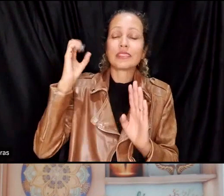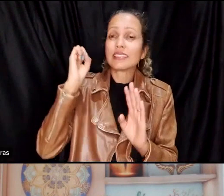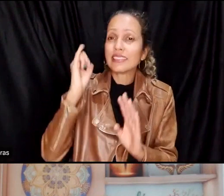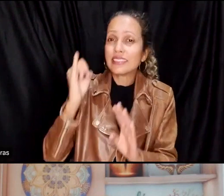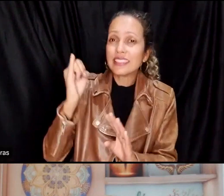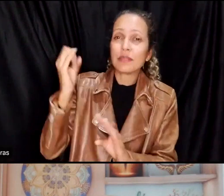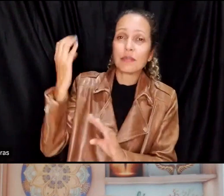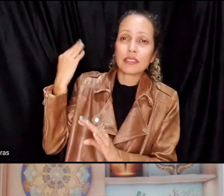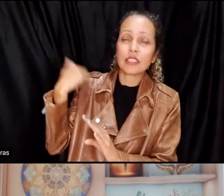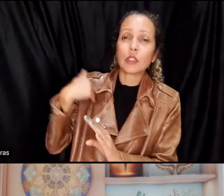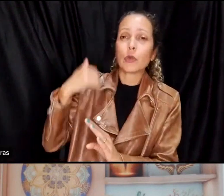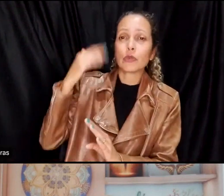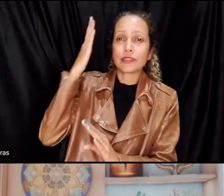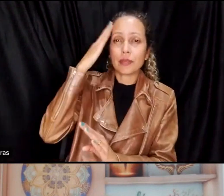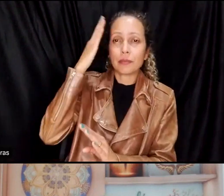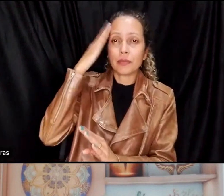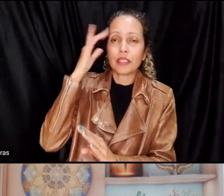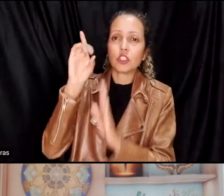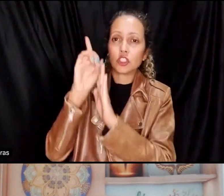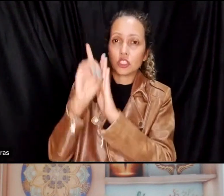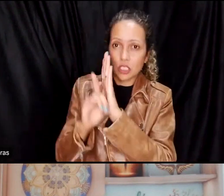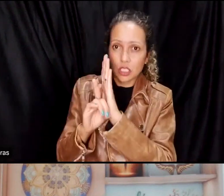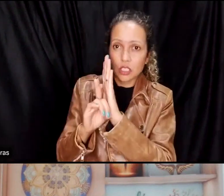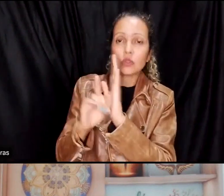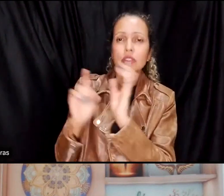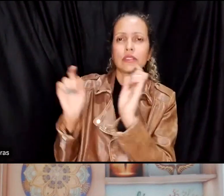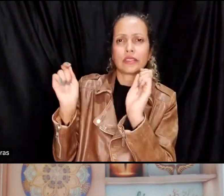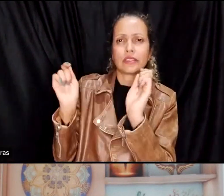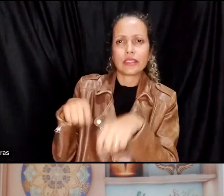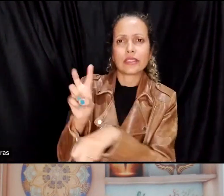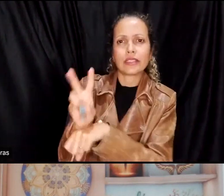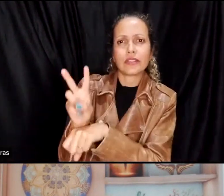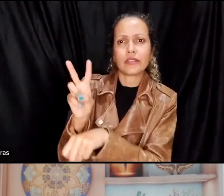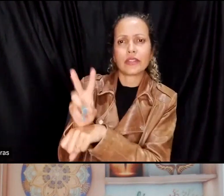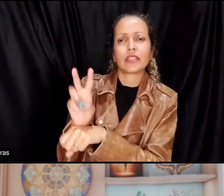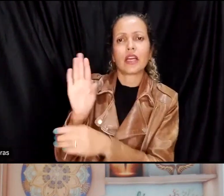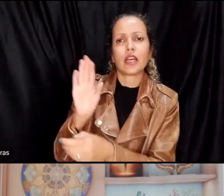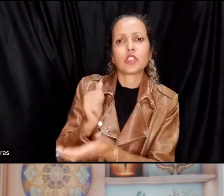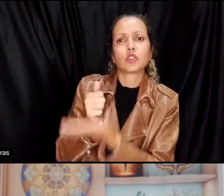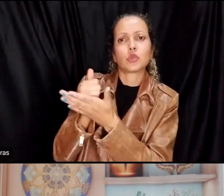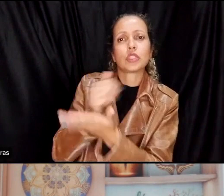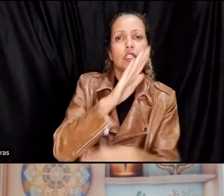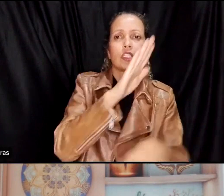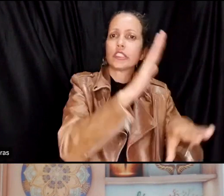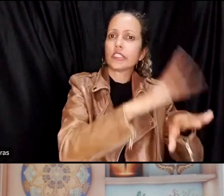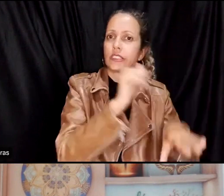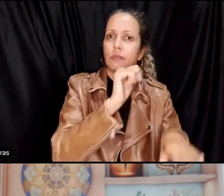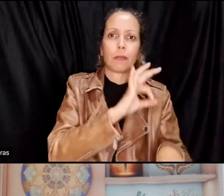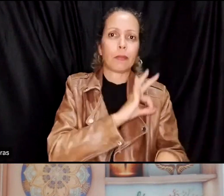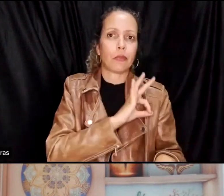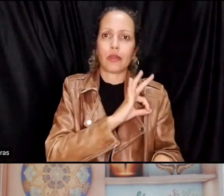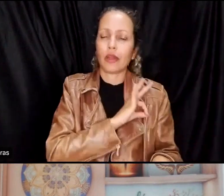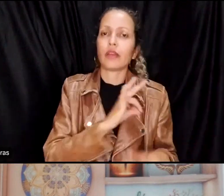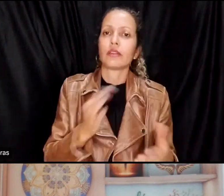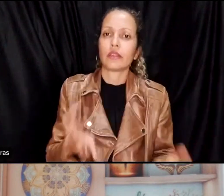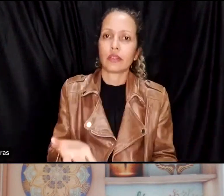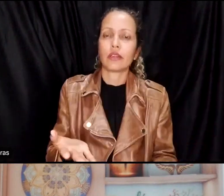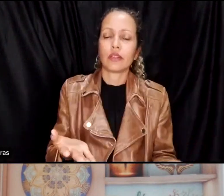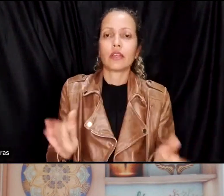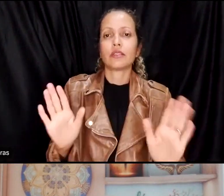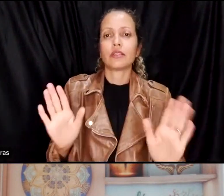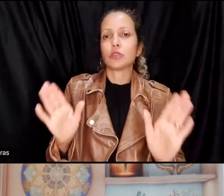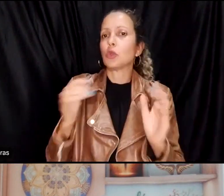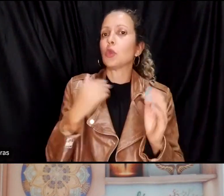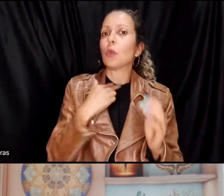deles? Eles têm direito de se comunicar em qualquer lugar. Não pode ter barreiras de acessibilidade. E a